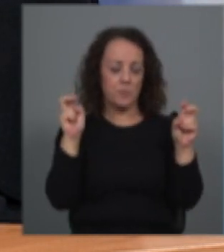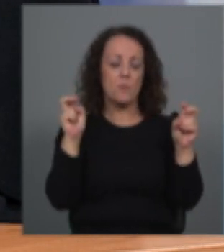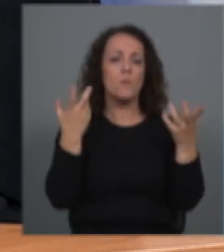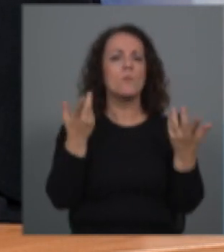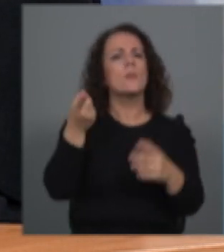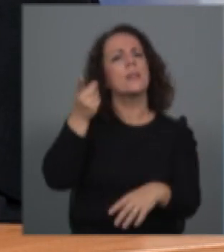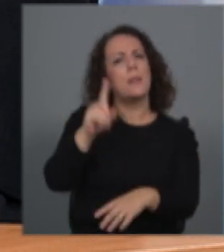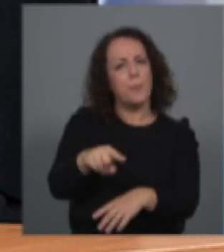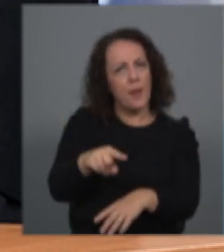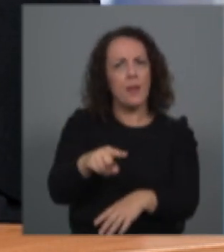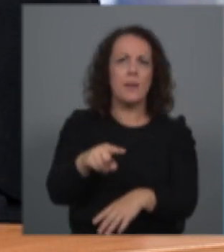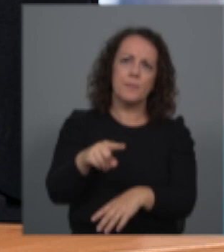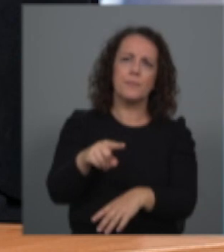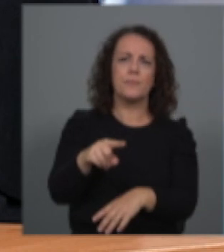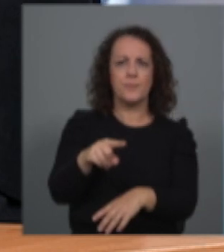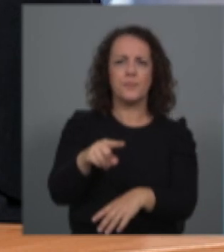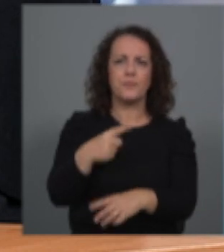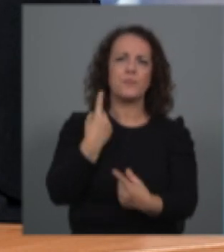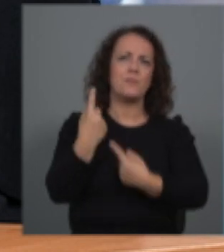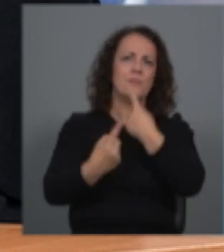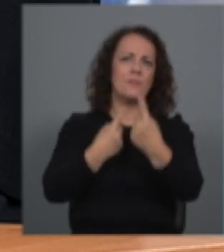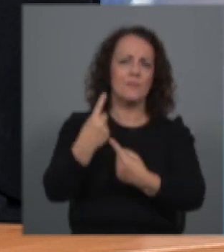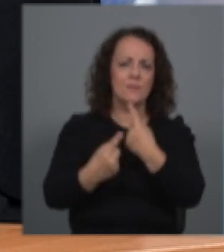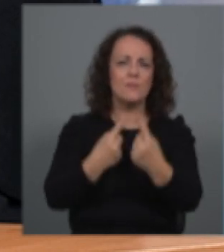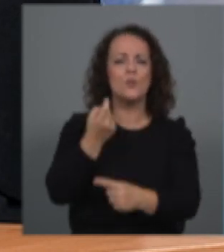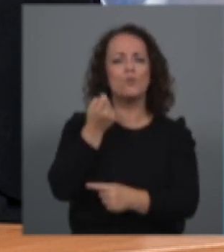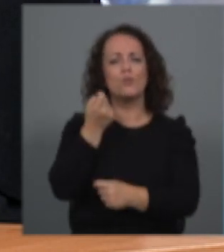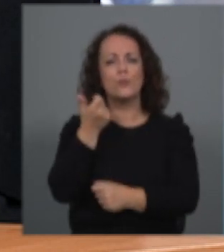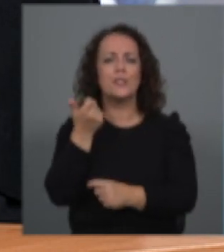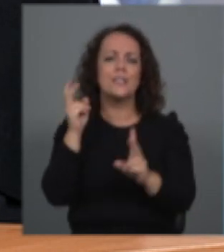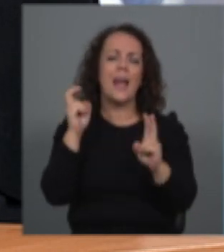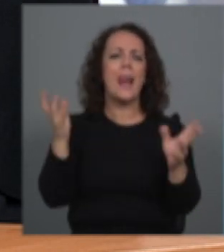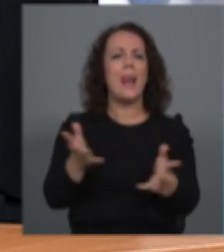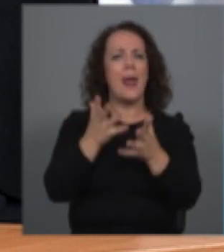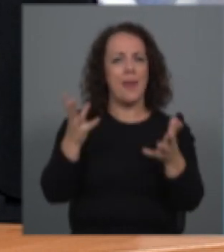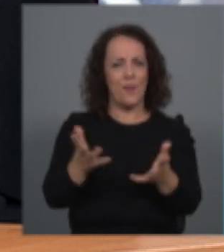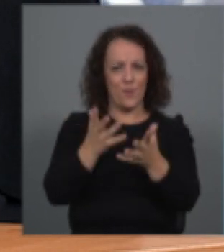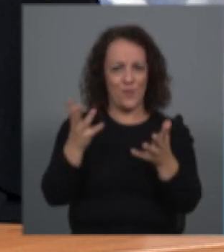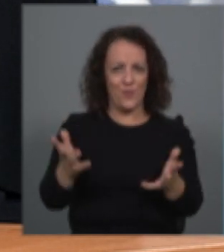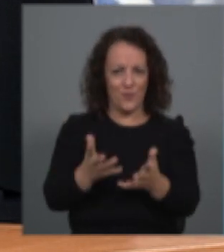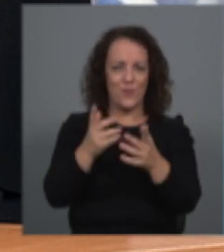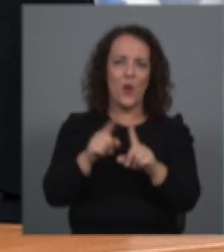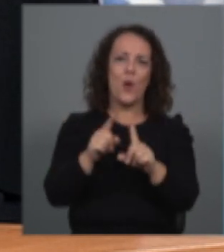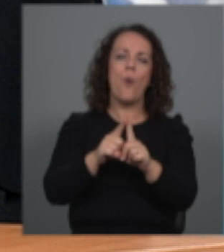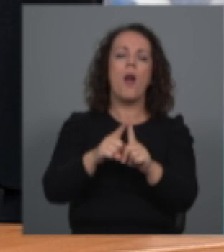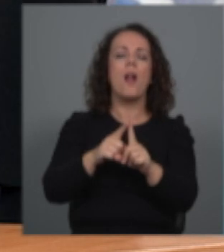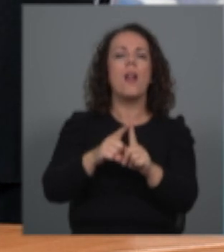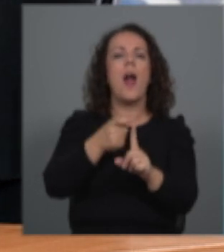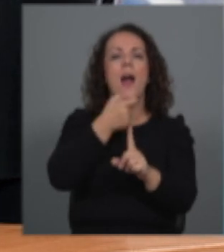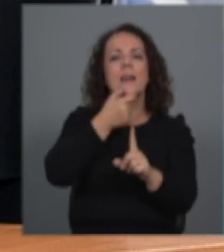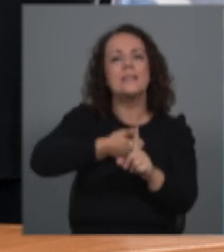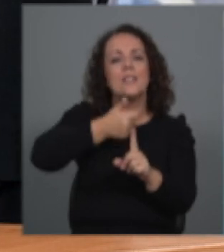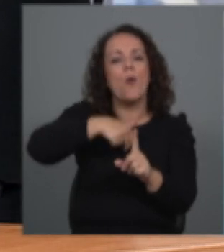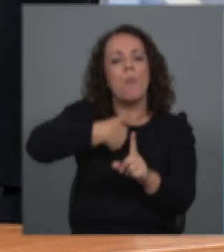também, por vezes, também um pouco light. Quer dizer, vamos buscar aquilo que gostamos nós.